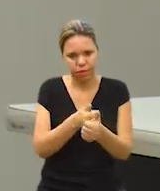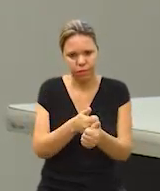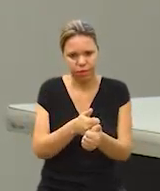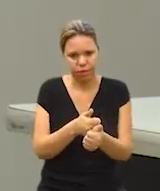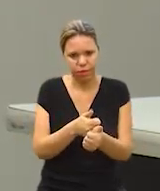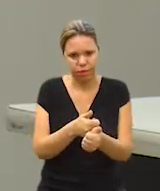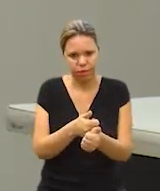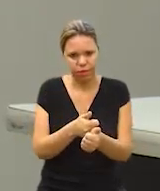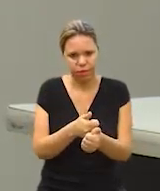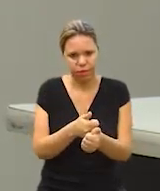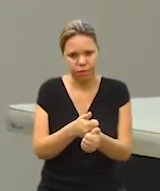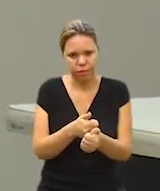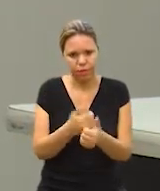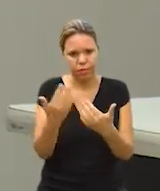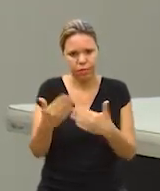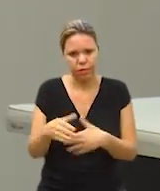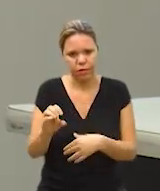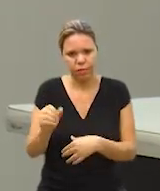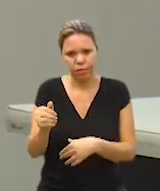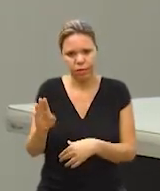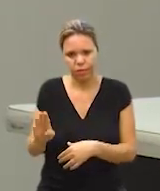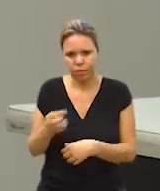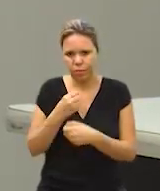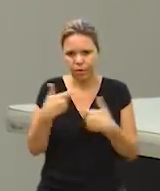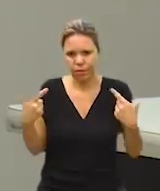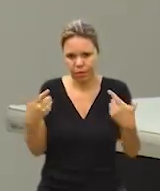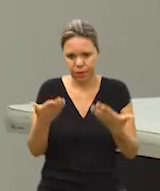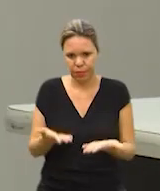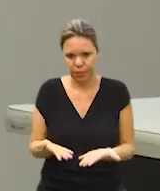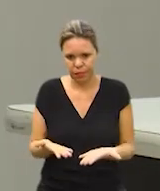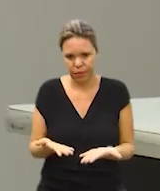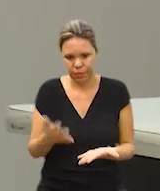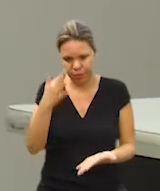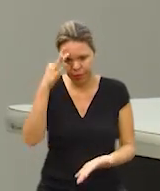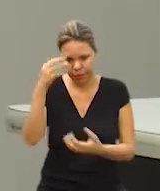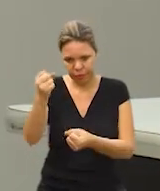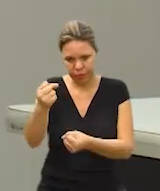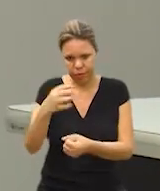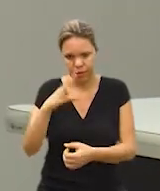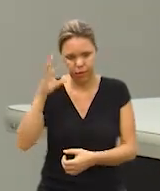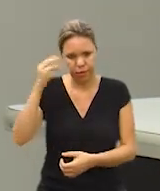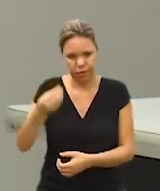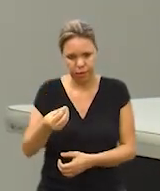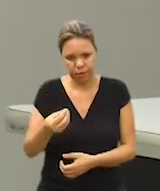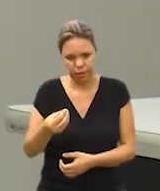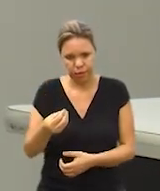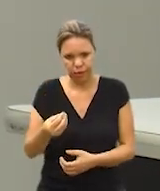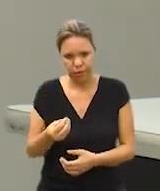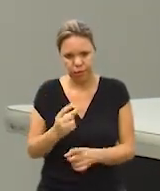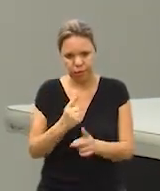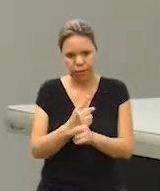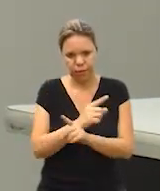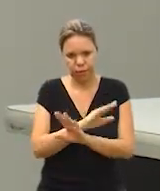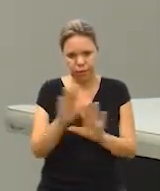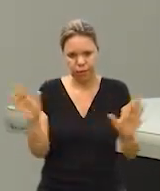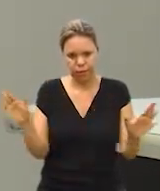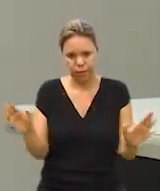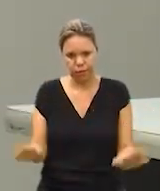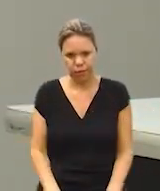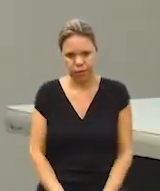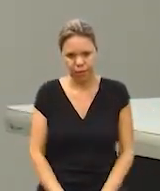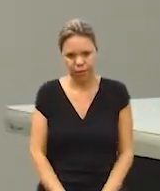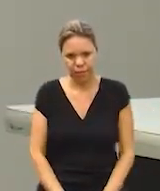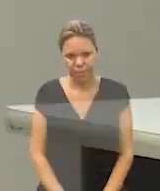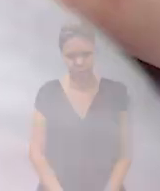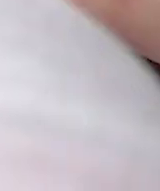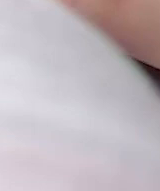até agora, vai prestar o exame da ordem. Boa sorte, confiança e conhecimento. E até nosso próximo encontro.